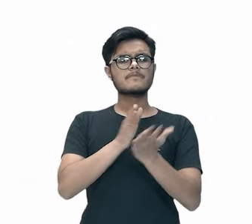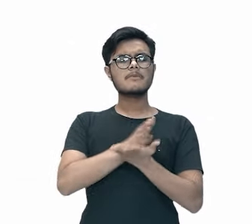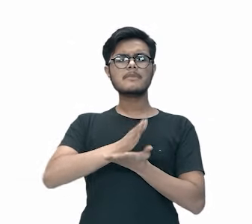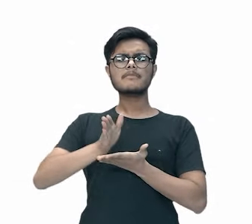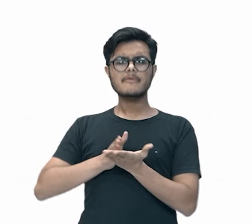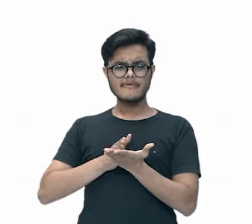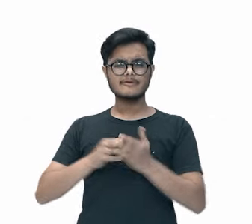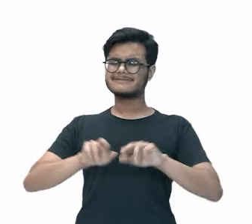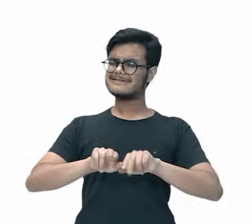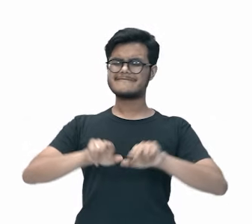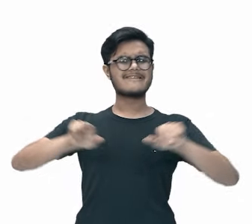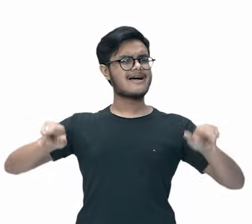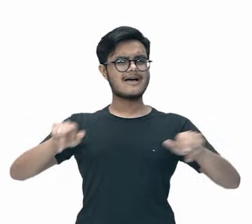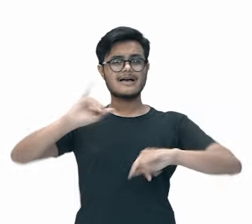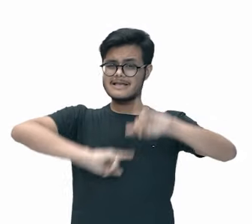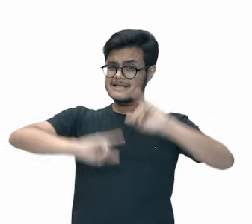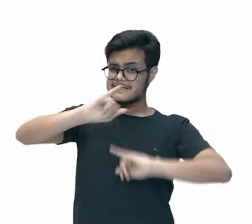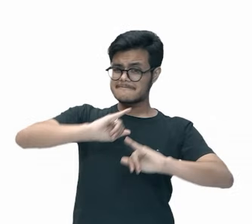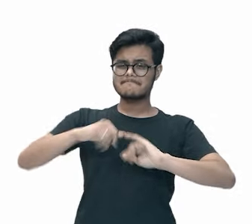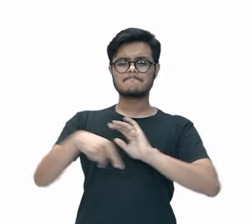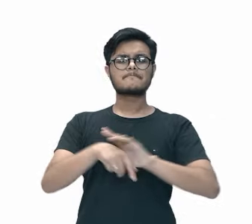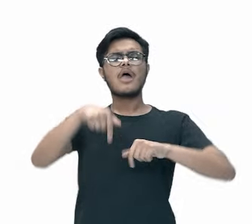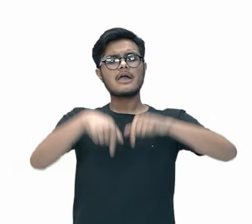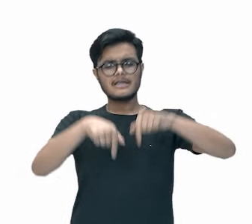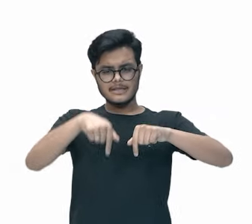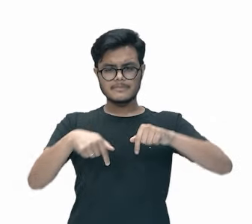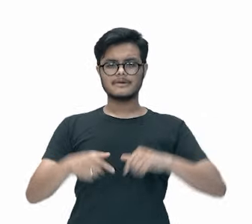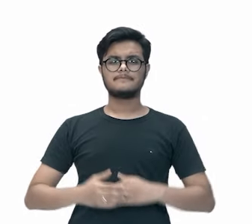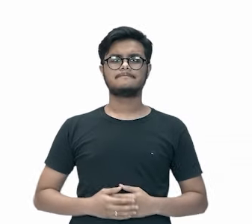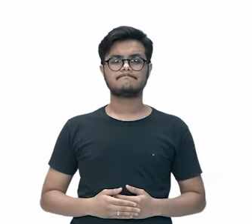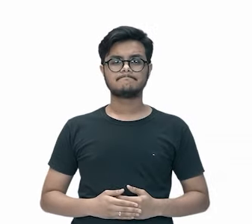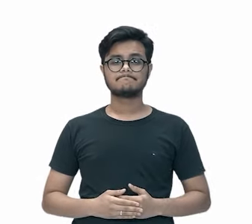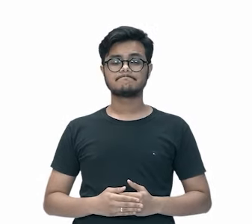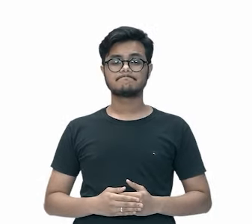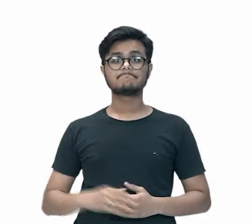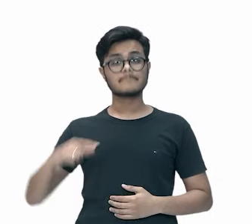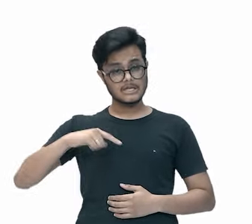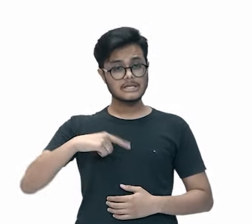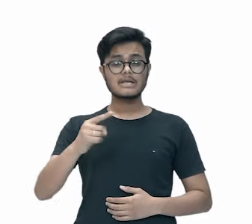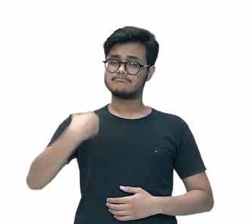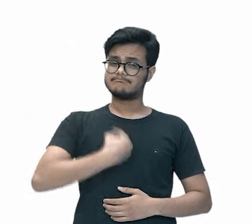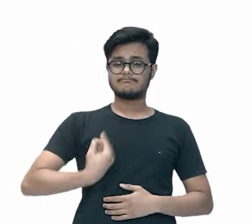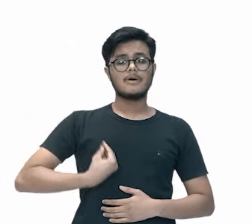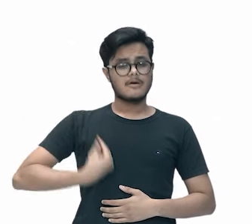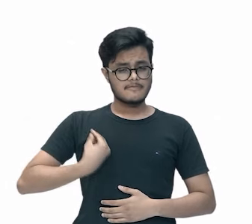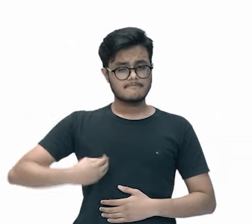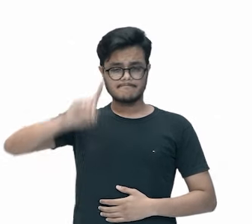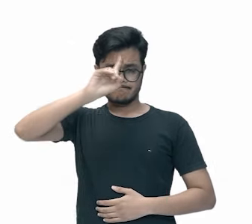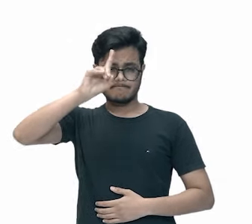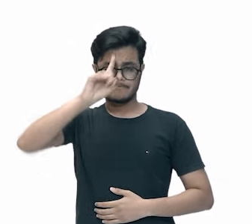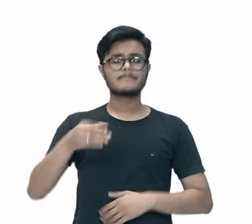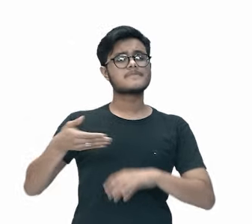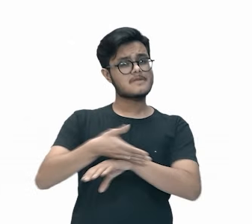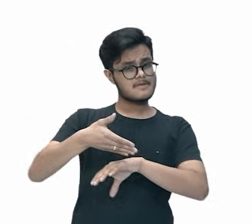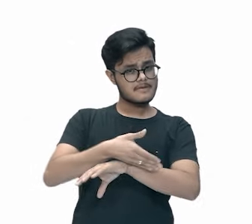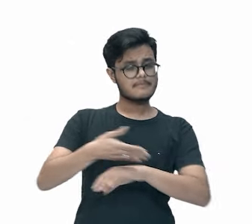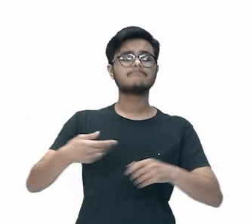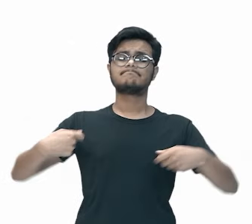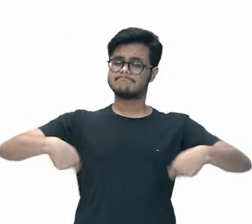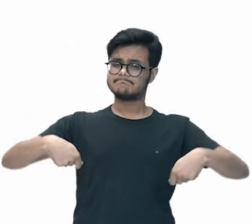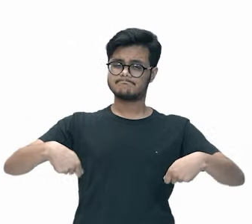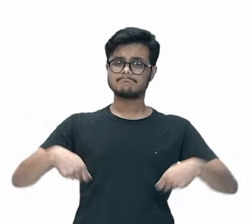uma infinidade de compostos e substâncias que estão presentes no nosso cotidiano, que fazem parte aí da nossa vida,